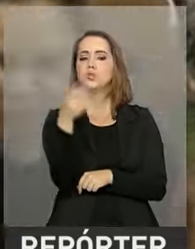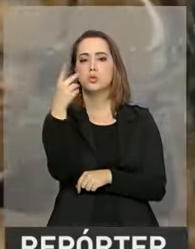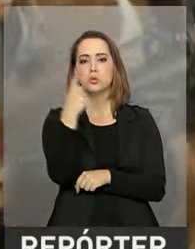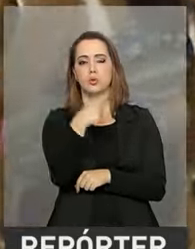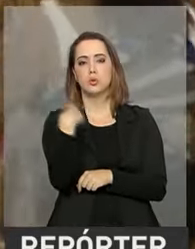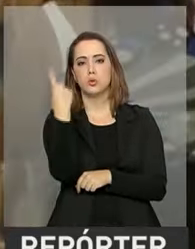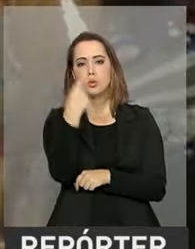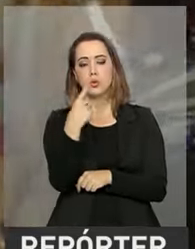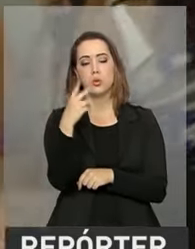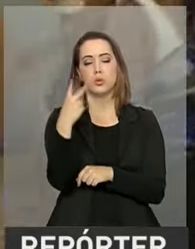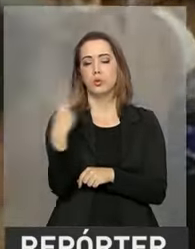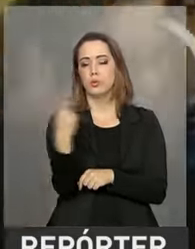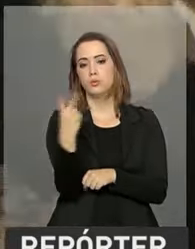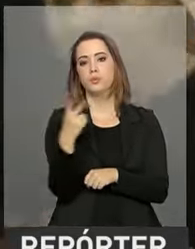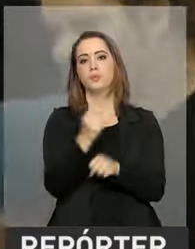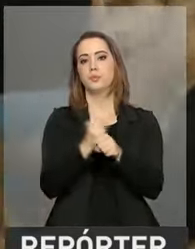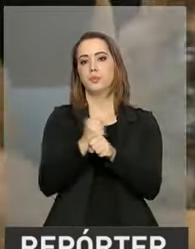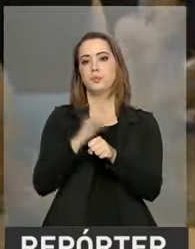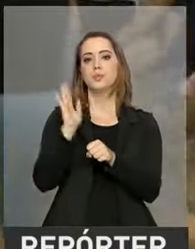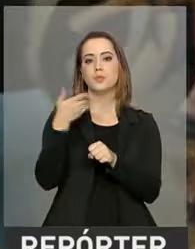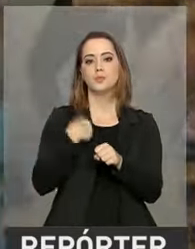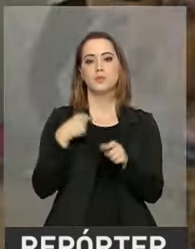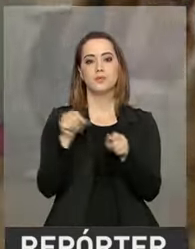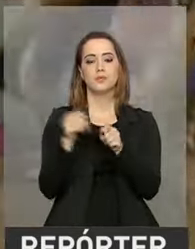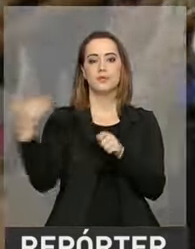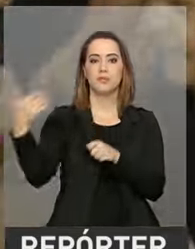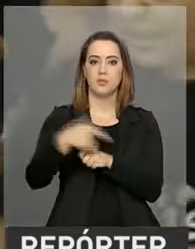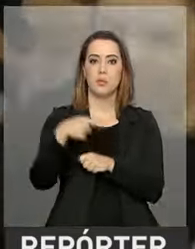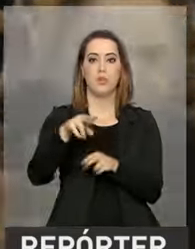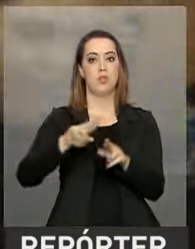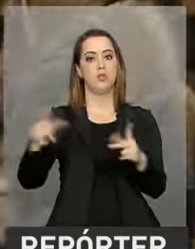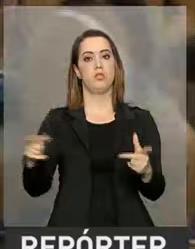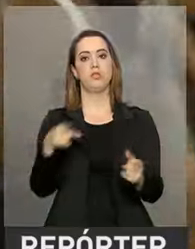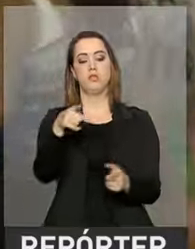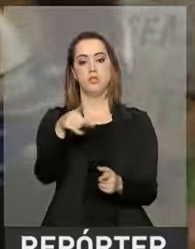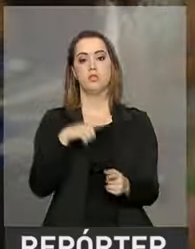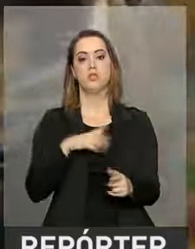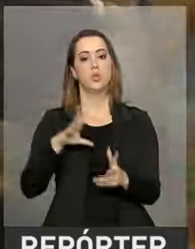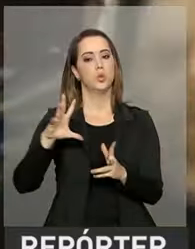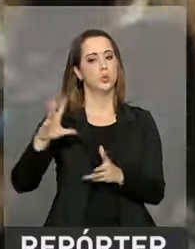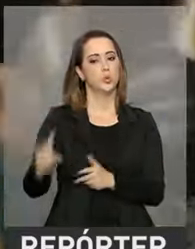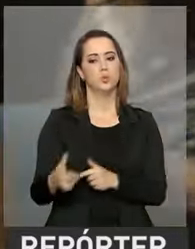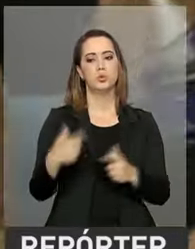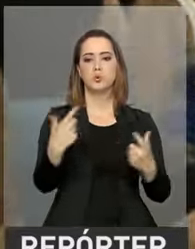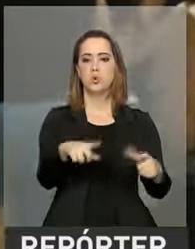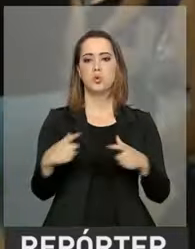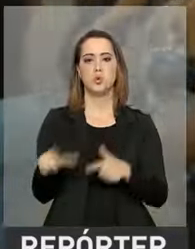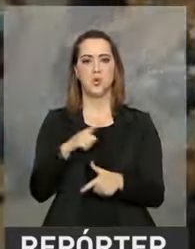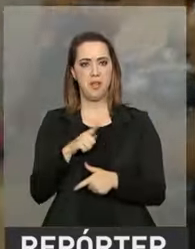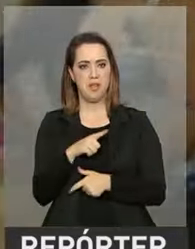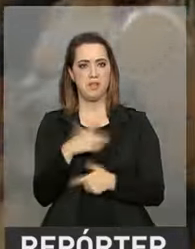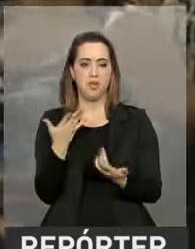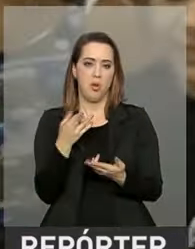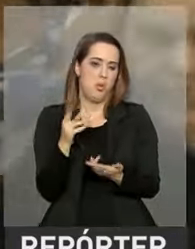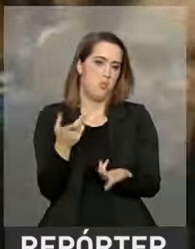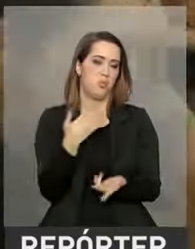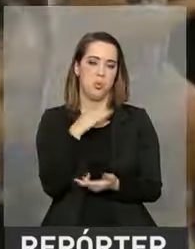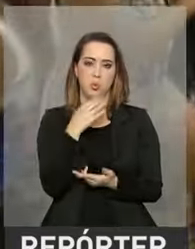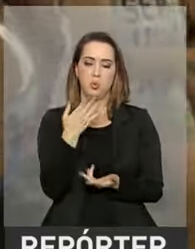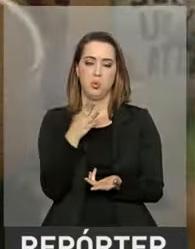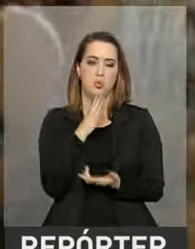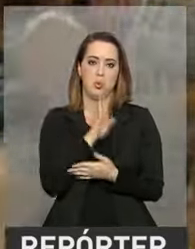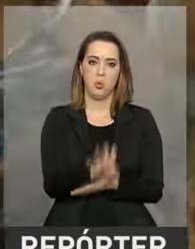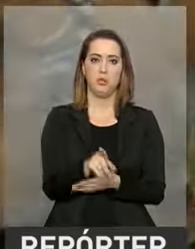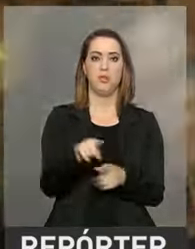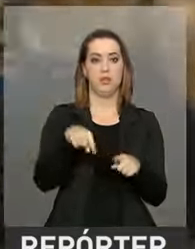também. A gente tem aqui, eu falo para as meninas que a gente tem uma estrutura diferente. Não sei se todos os bairros têm isso, mas a gente tem atividades aqui todos os dias. Então,